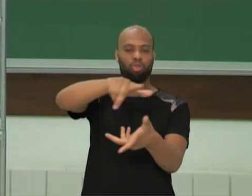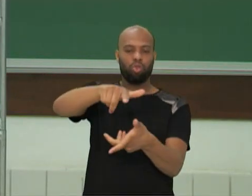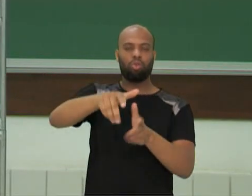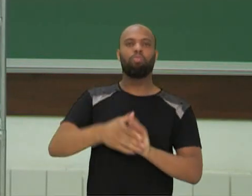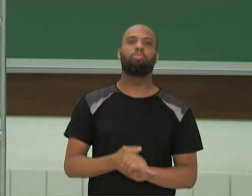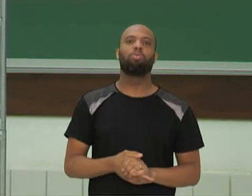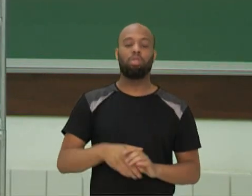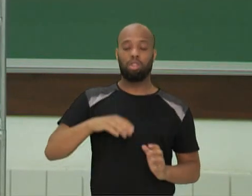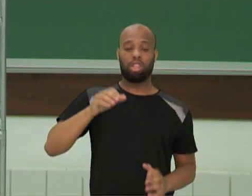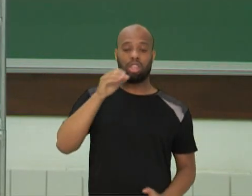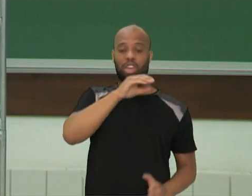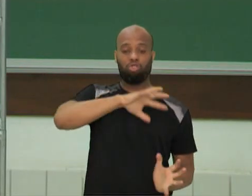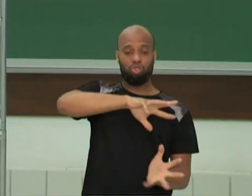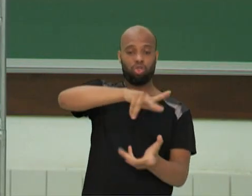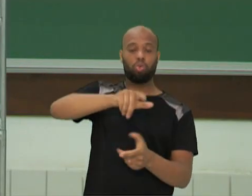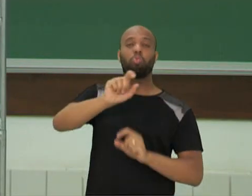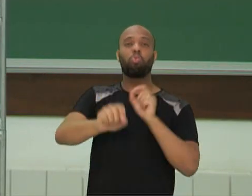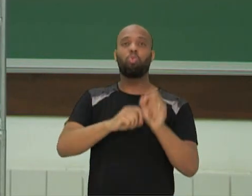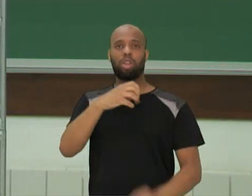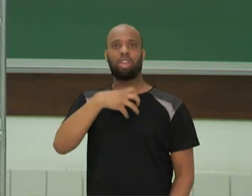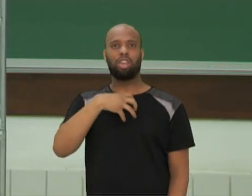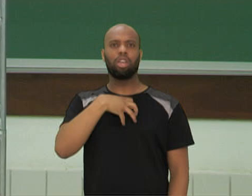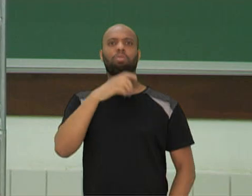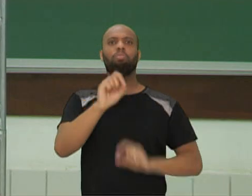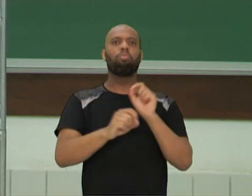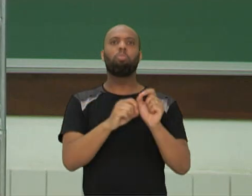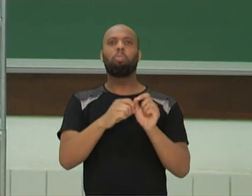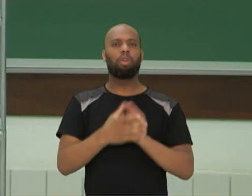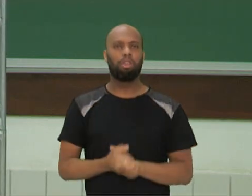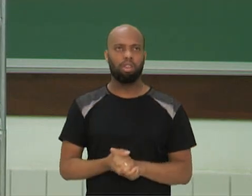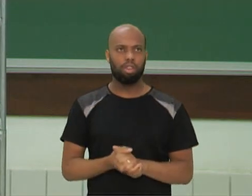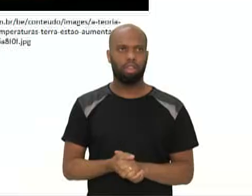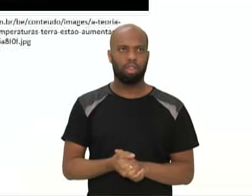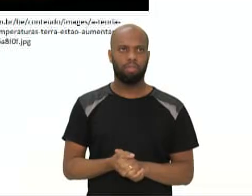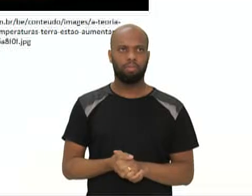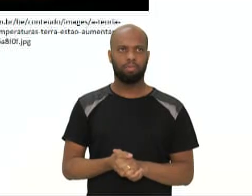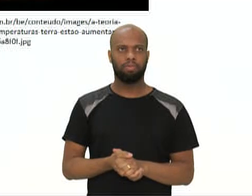global. O aquecimento global, ele consiste em